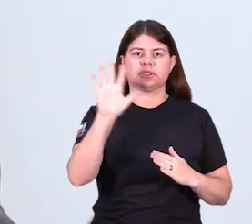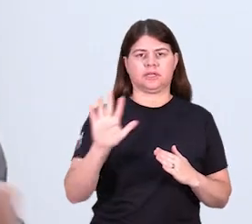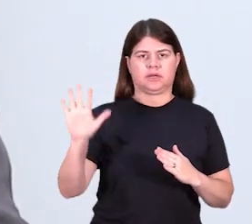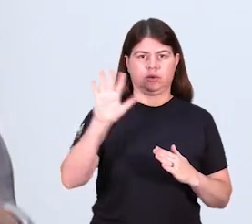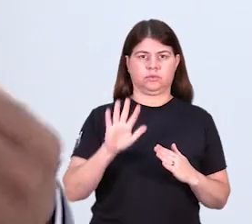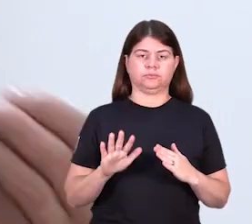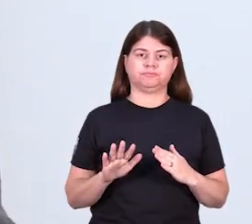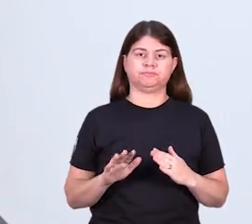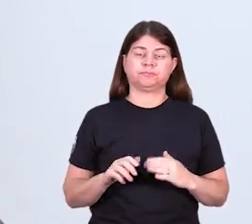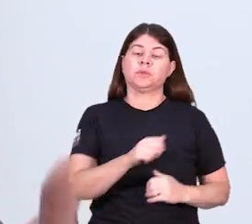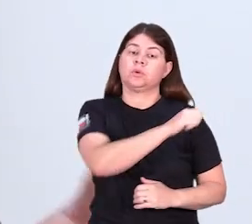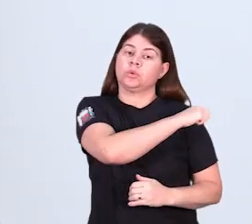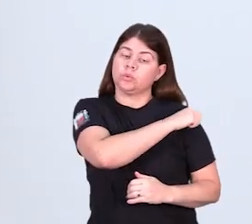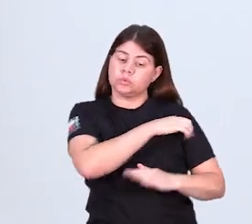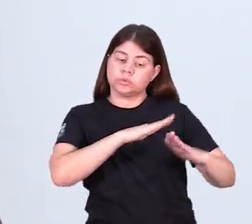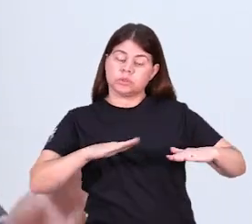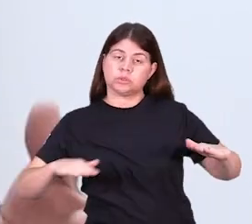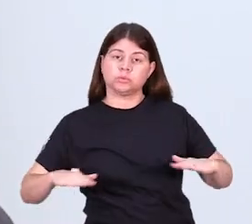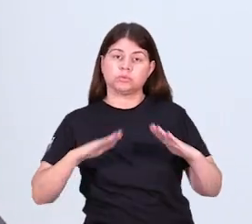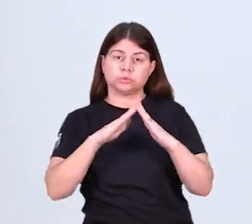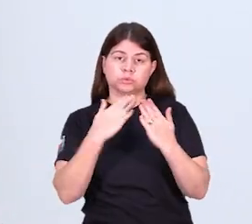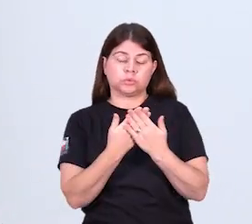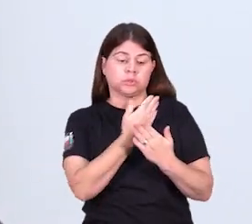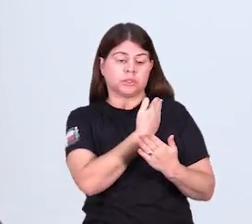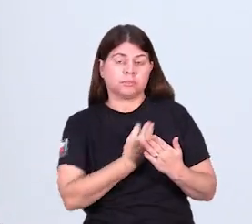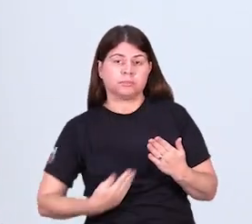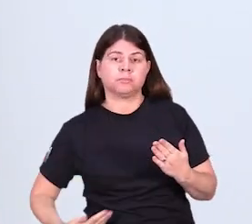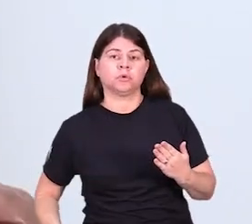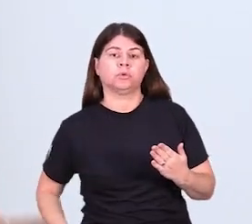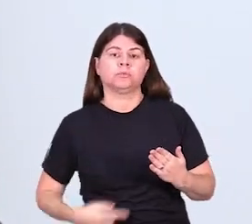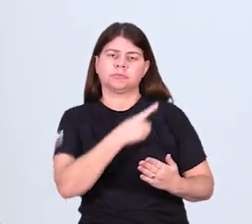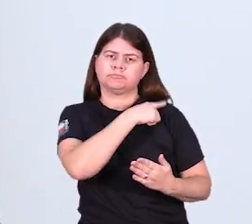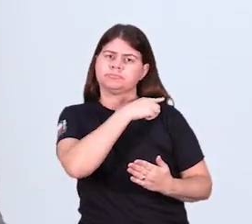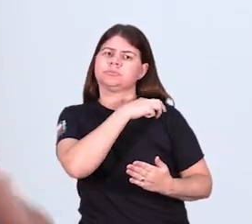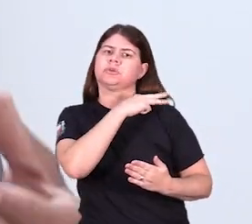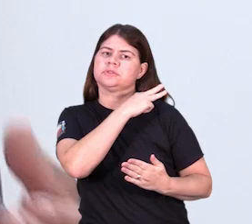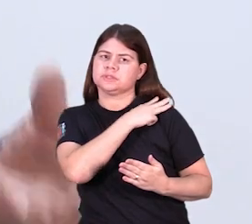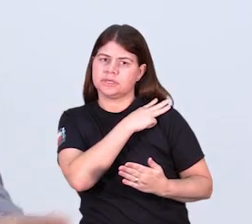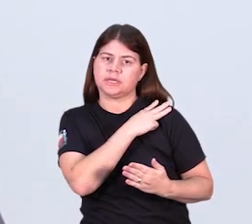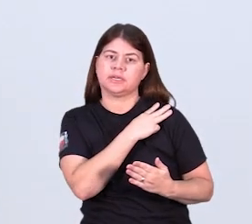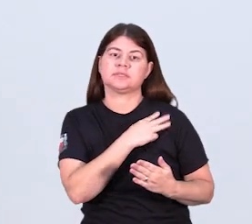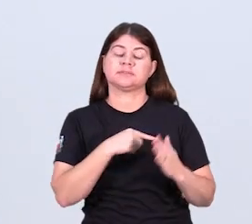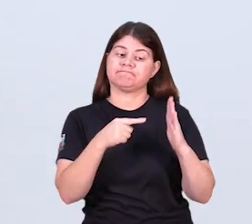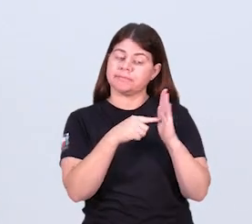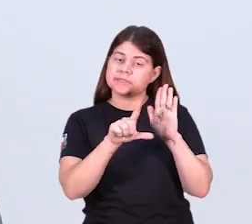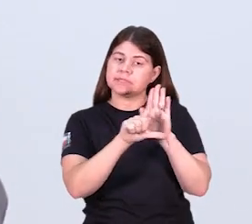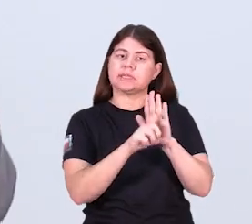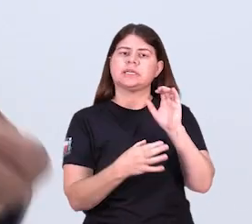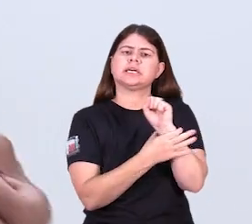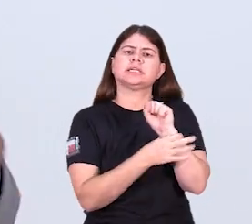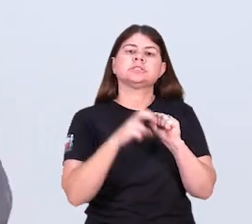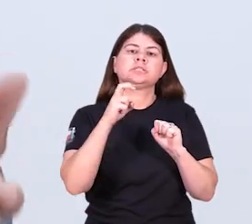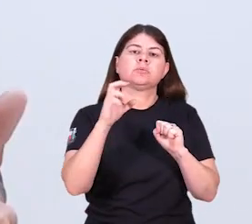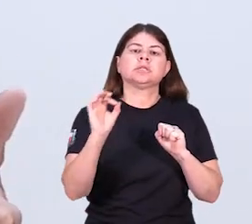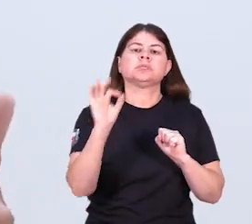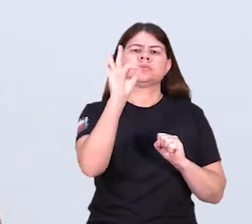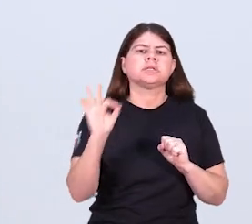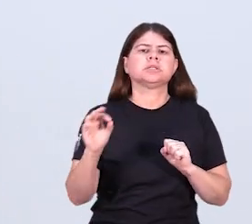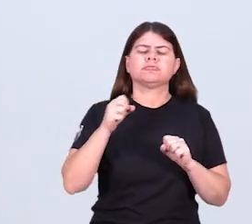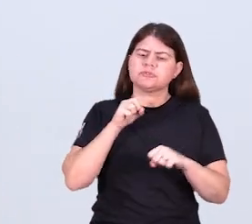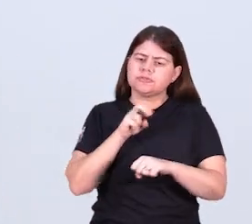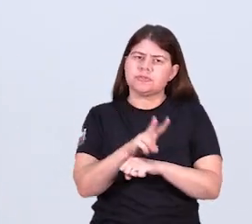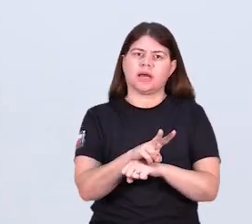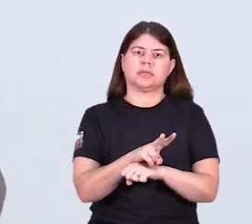Esta lei garante 50% das vagas nas universidades federais para os alunos que fizeram o ensino médio em escolas